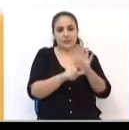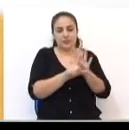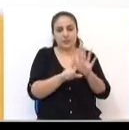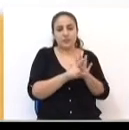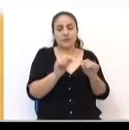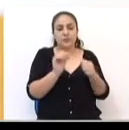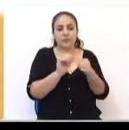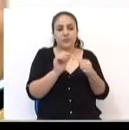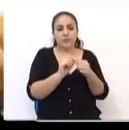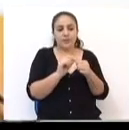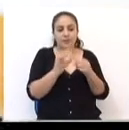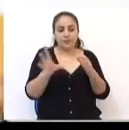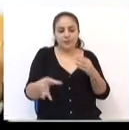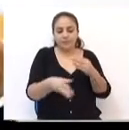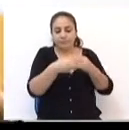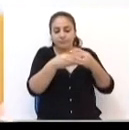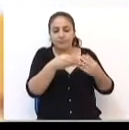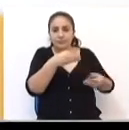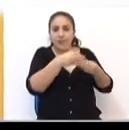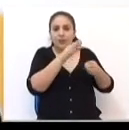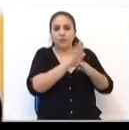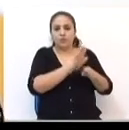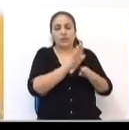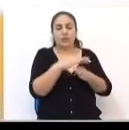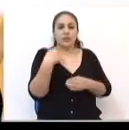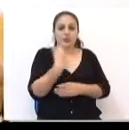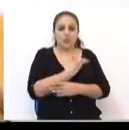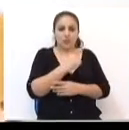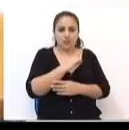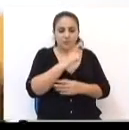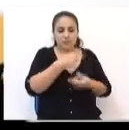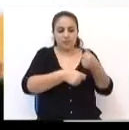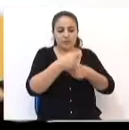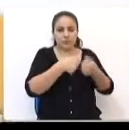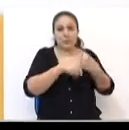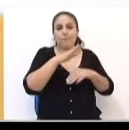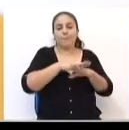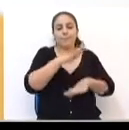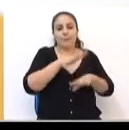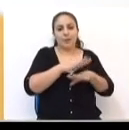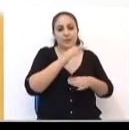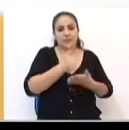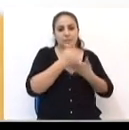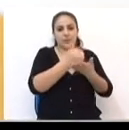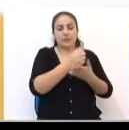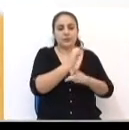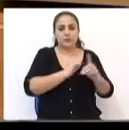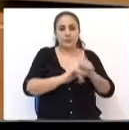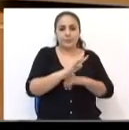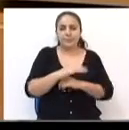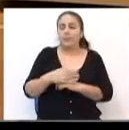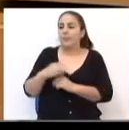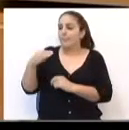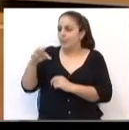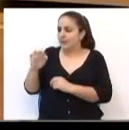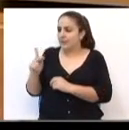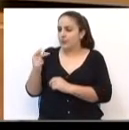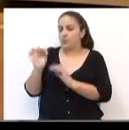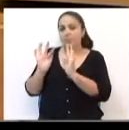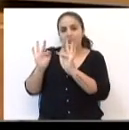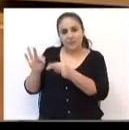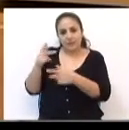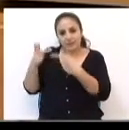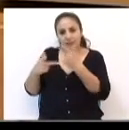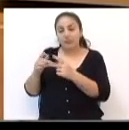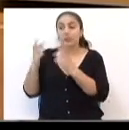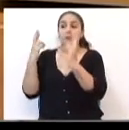público-privadas irá apenas incrementar e auxiliar para nós termos uma administração mais a favor da sociedade. Matheus, então, para encerrar, quais